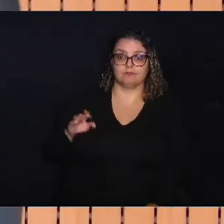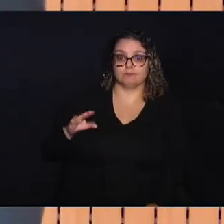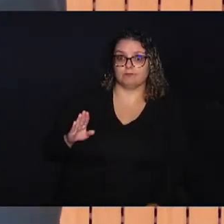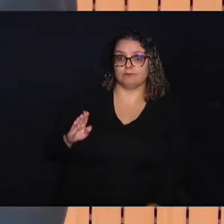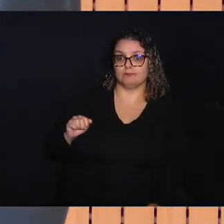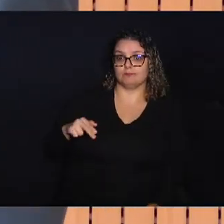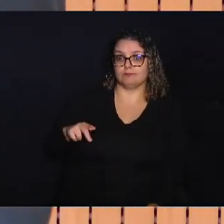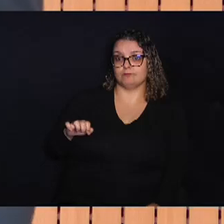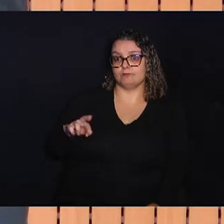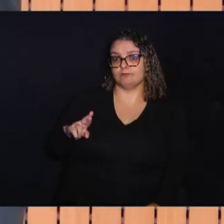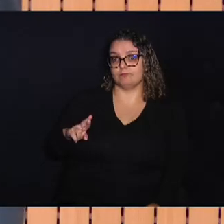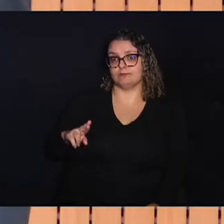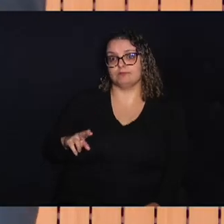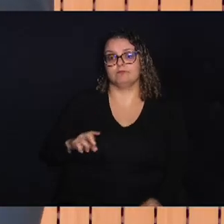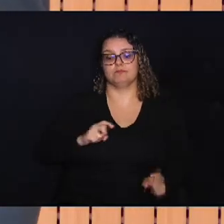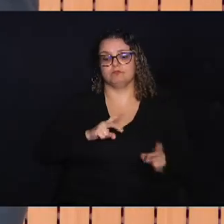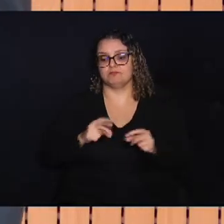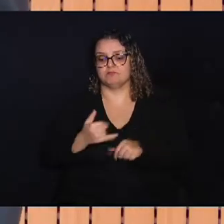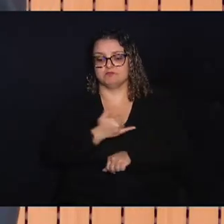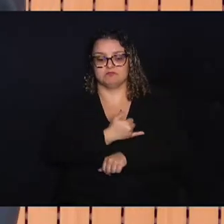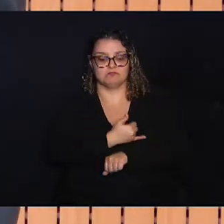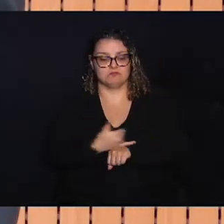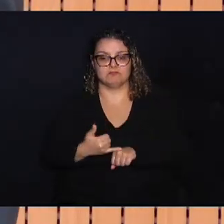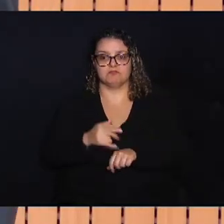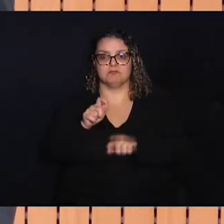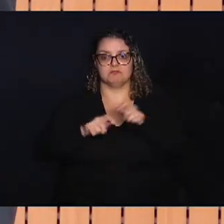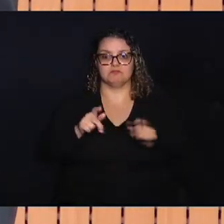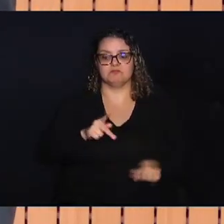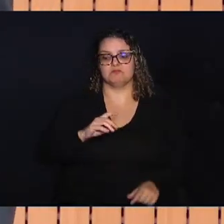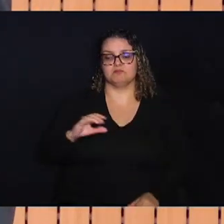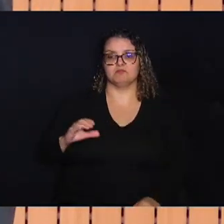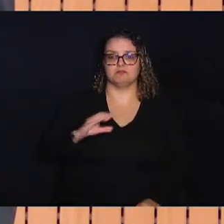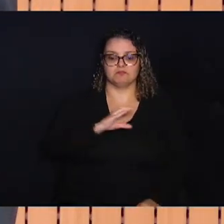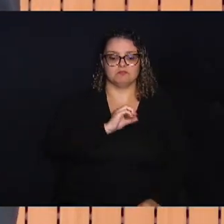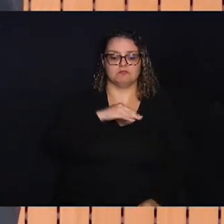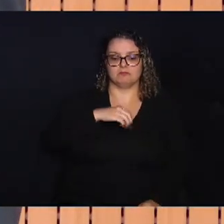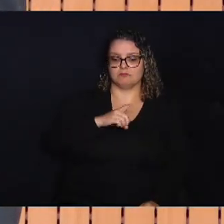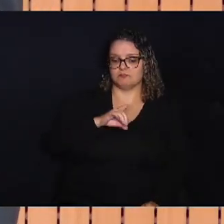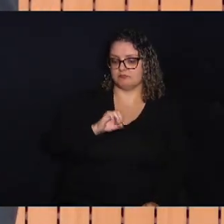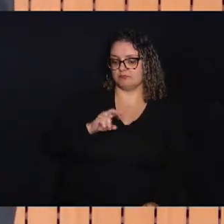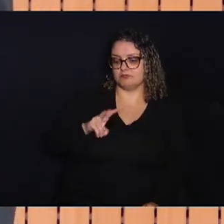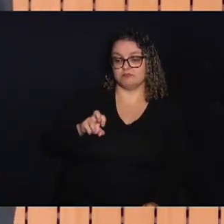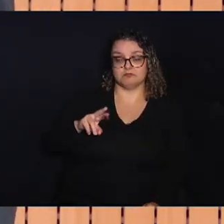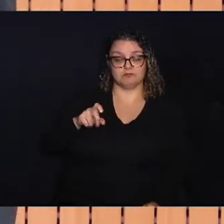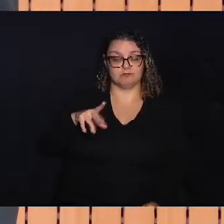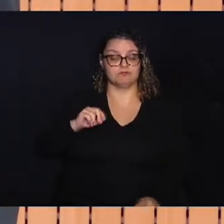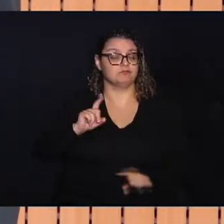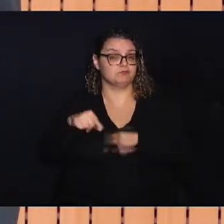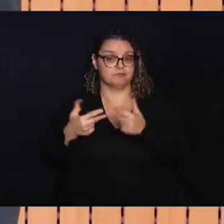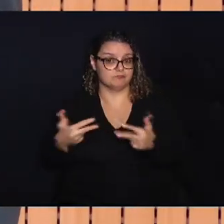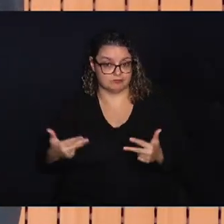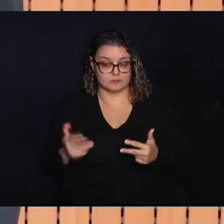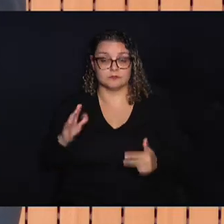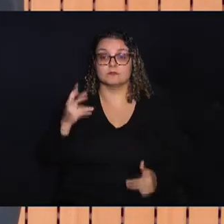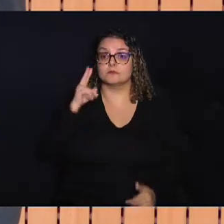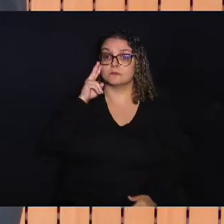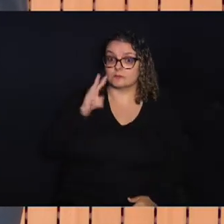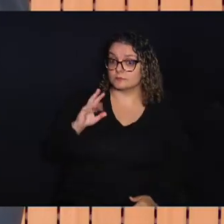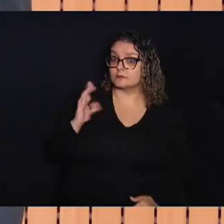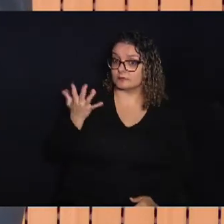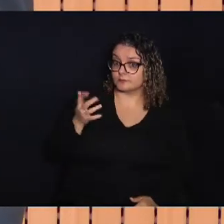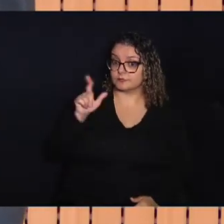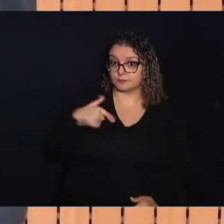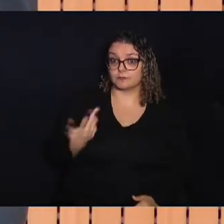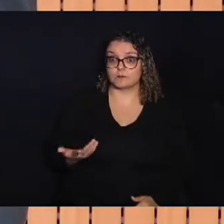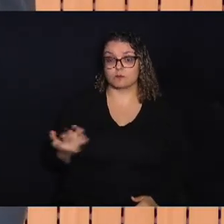de traficante, de gente do PCC, Comando Vermelho e outros mais. E quando a gente vê tudo isso acontecendo, eu falo que é importante